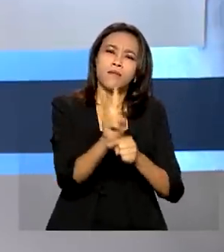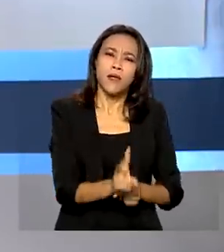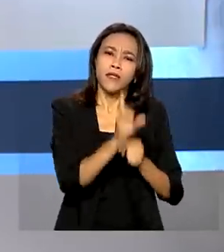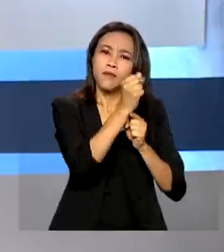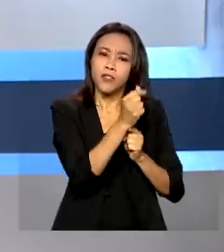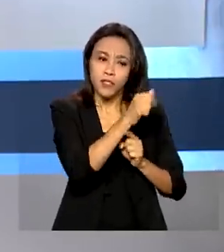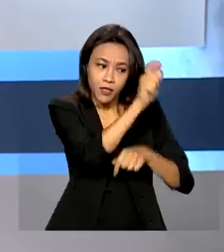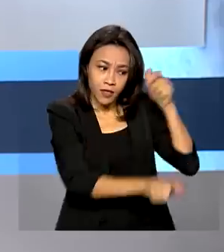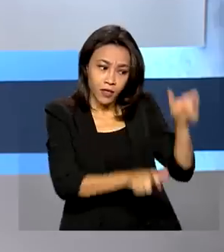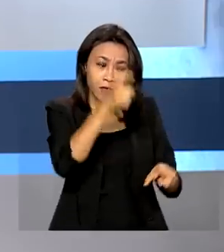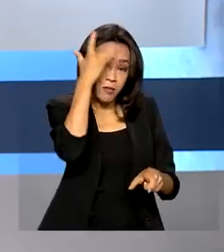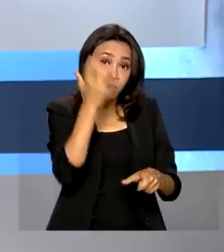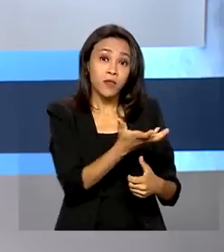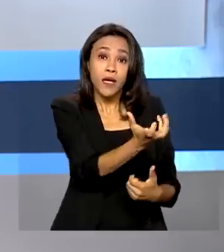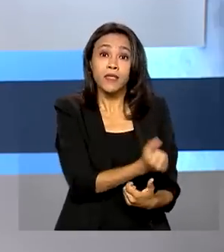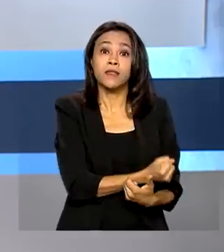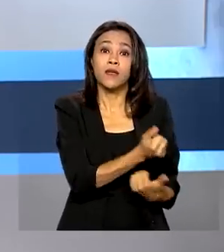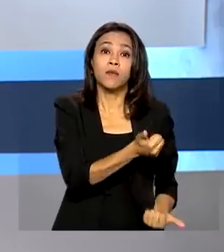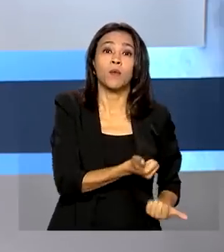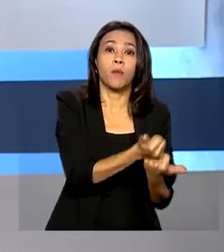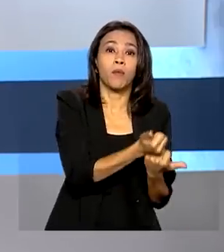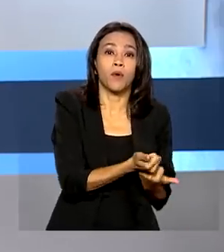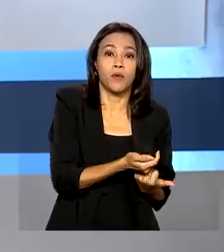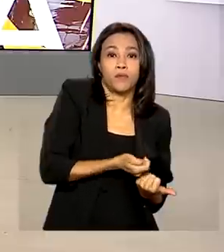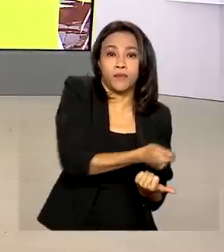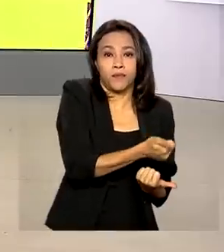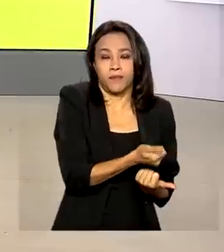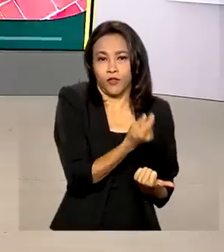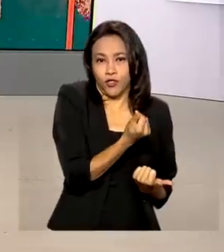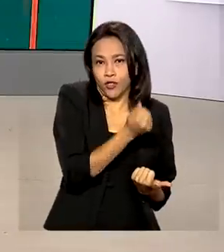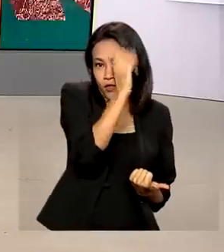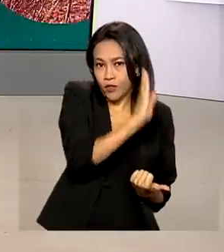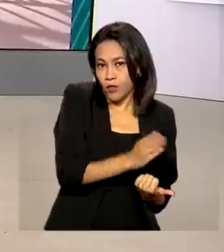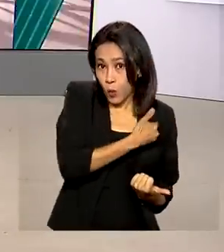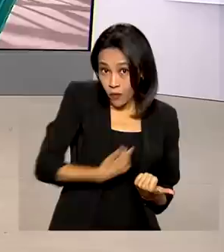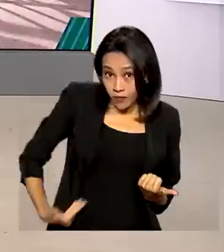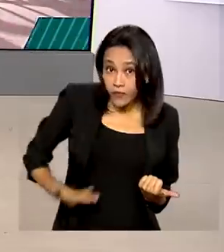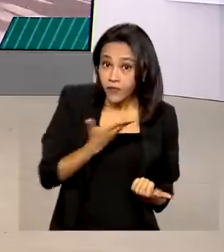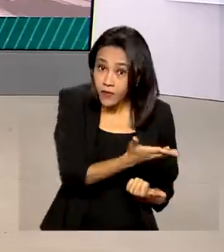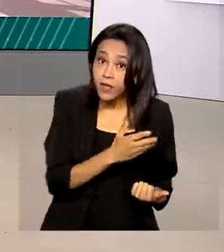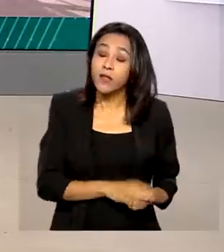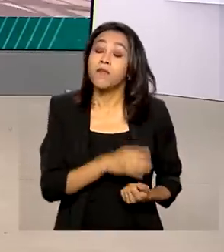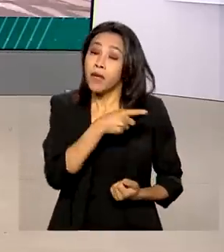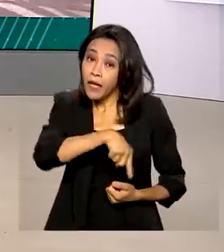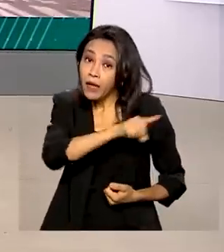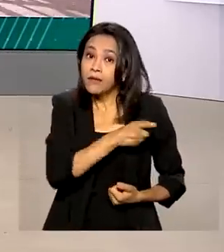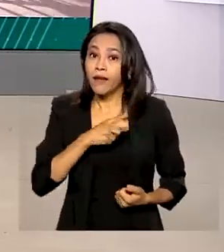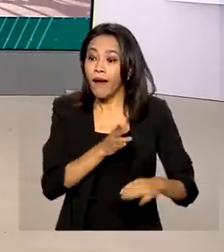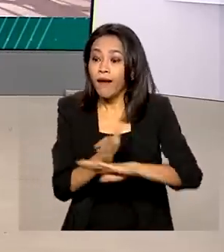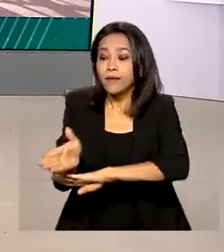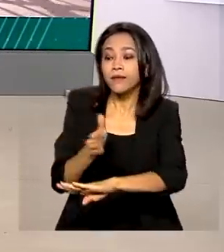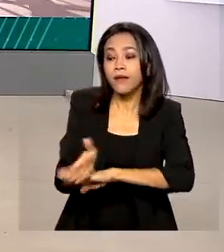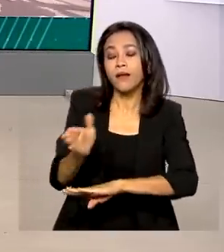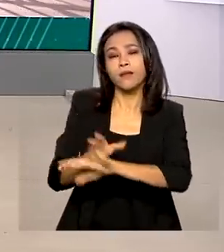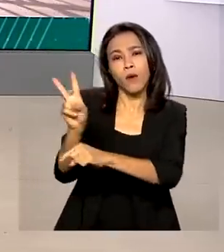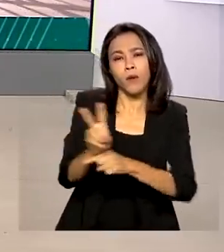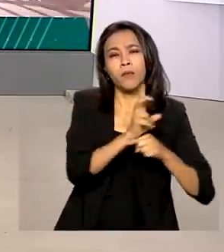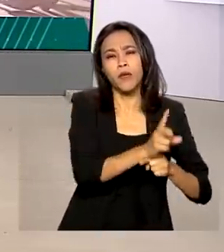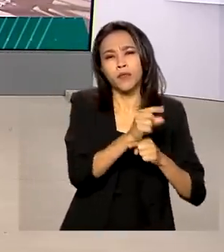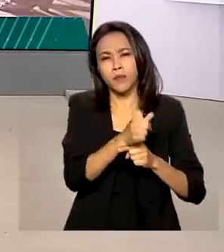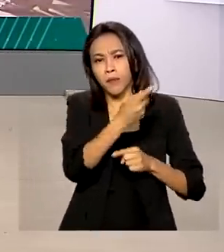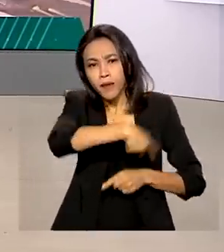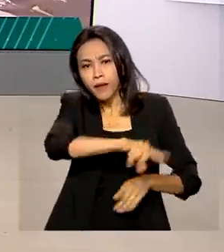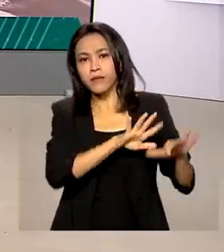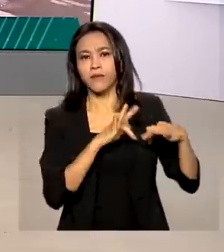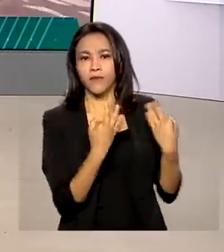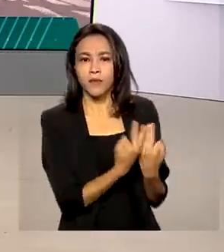beneficiários do auxílio Brasil o ministério da Cidadania regulamentou acesso ao crédito para que as famílias tenham a oportunidade